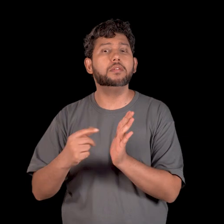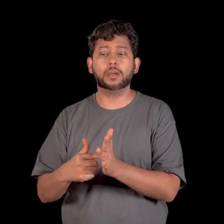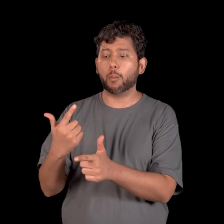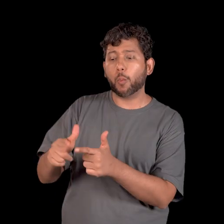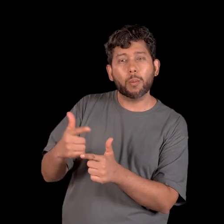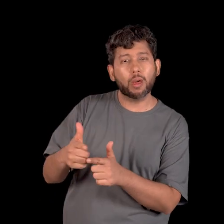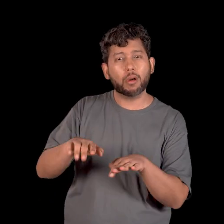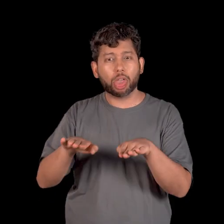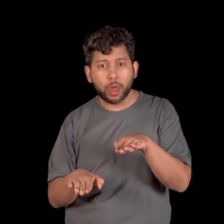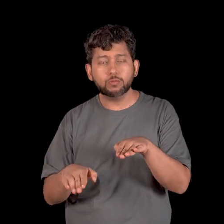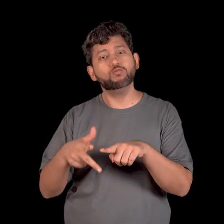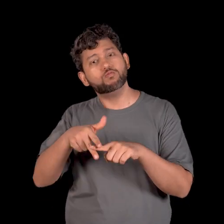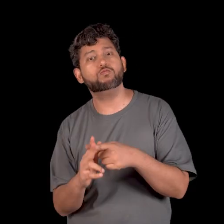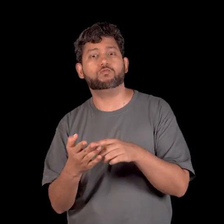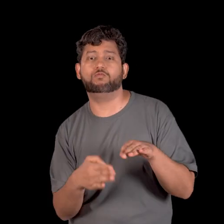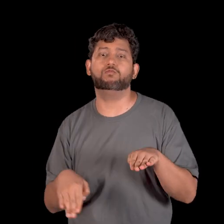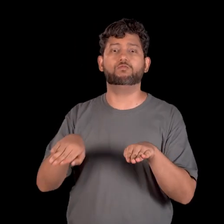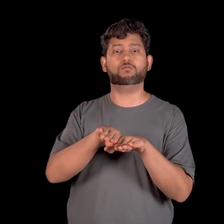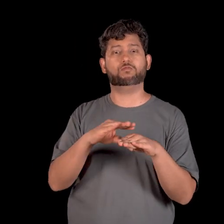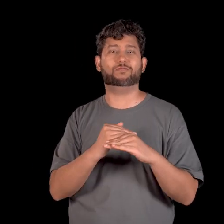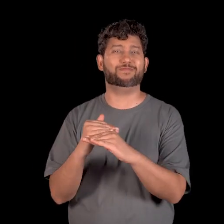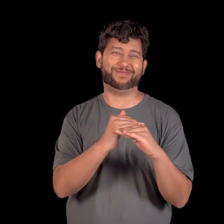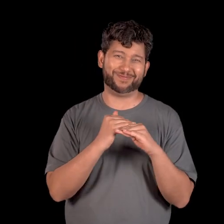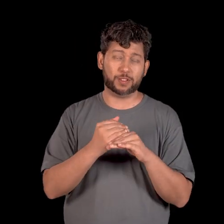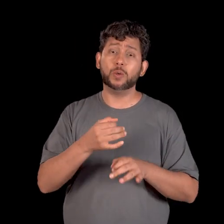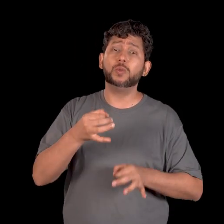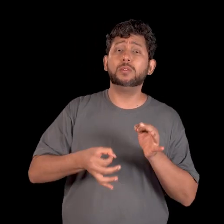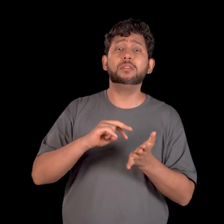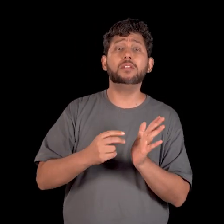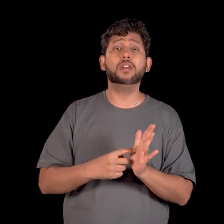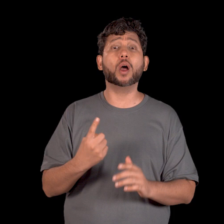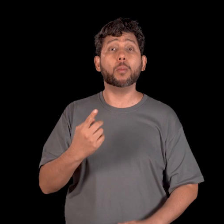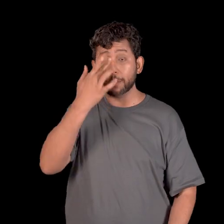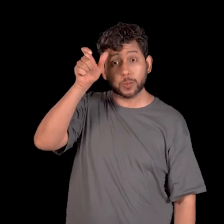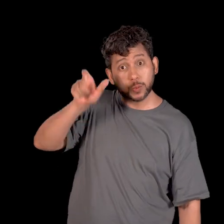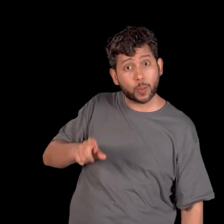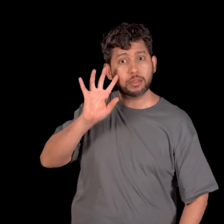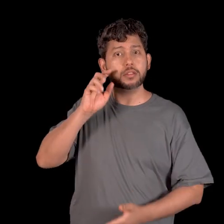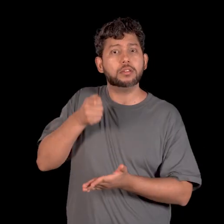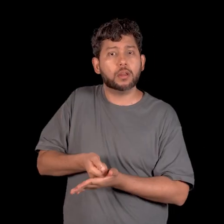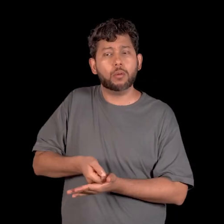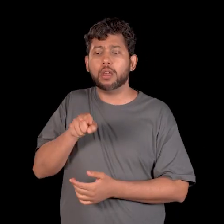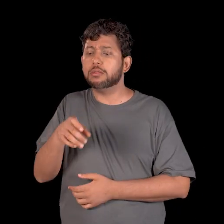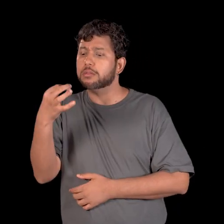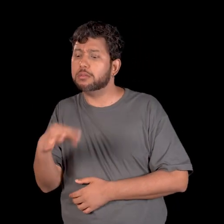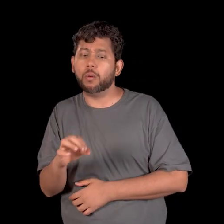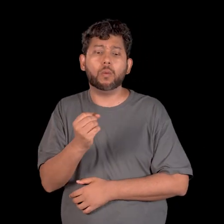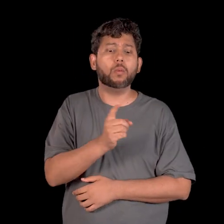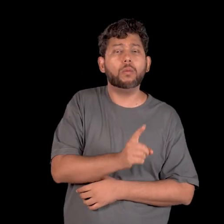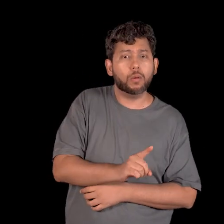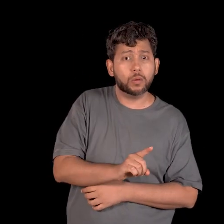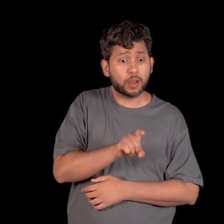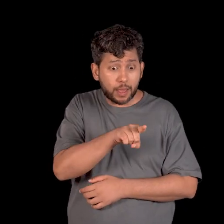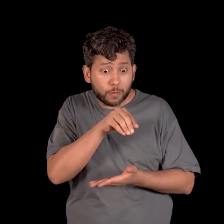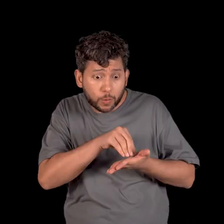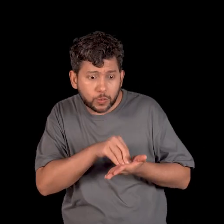si a noção de reparação e reequilíbrio. Normalmente, a justiça é exercida por uma autoridade com o poder de decidir se um direito